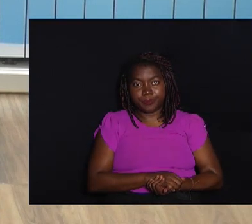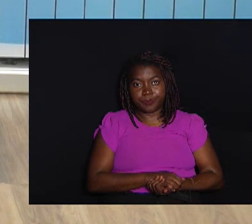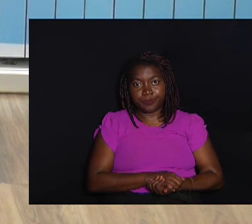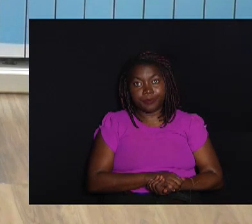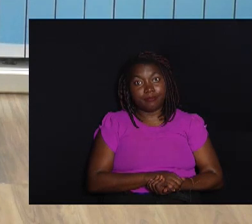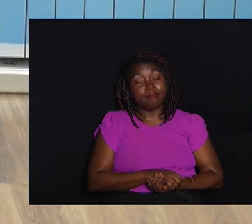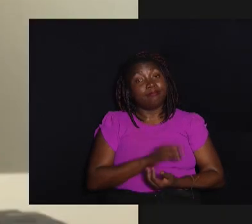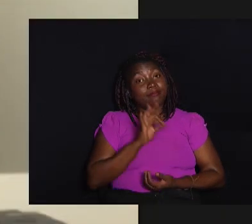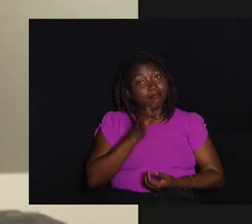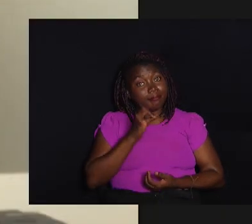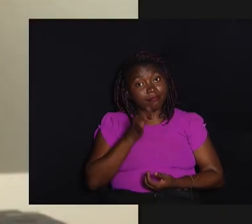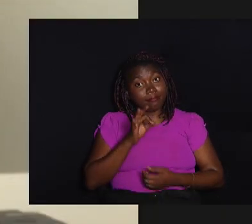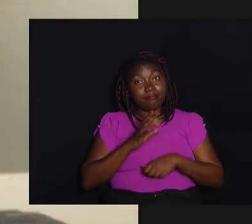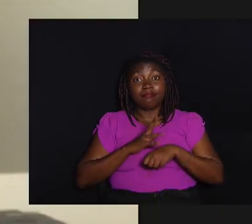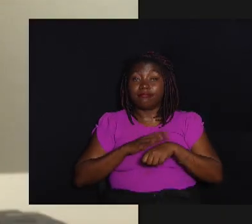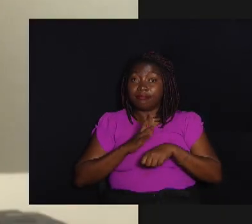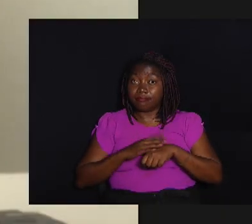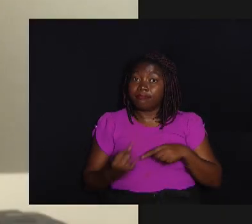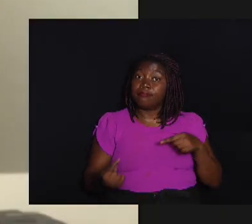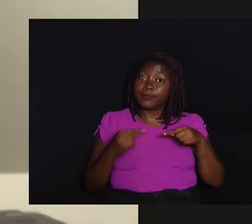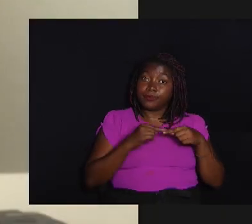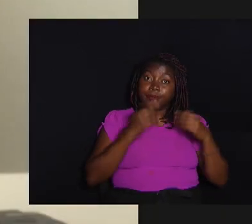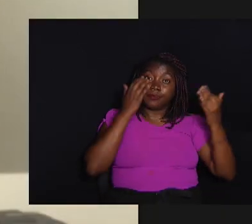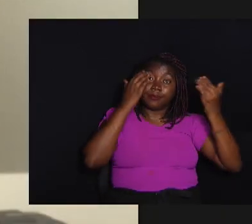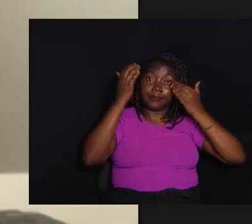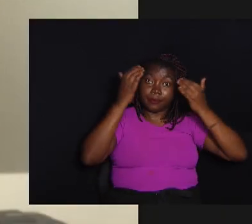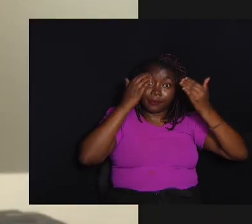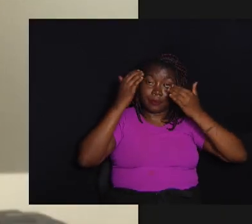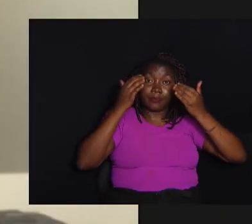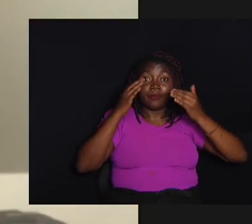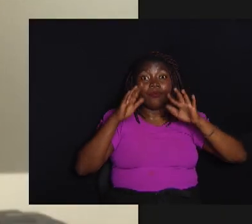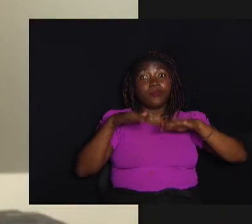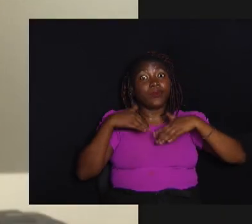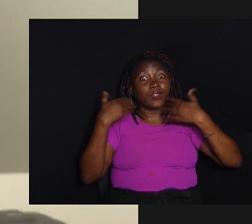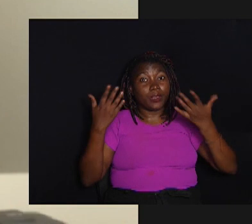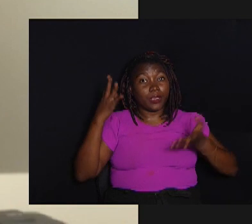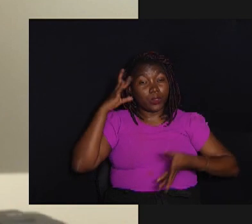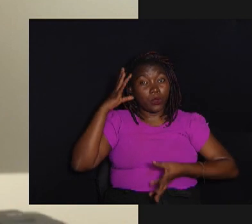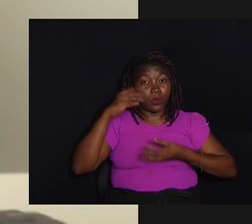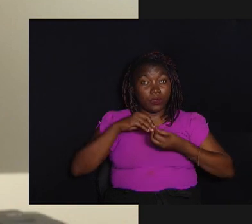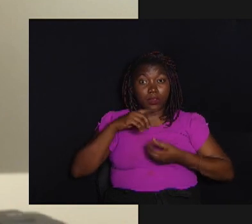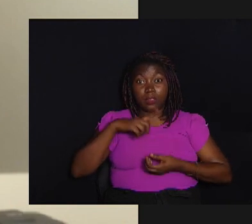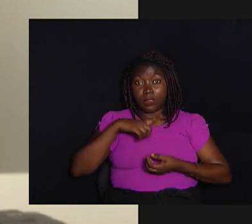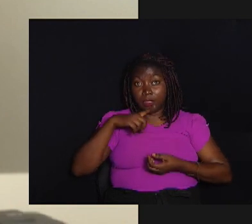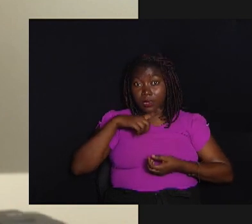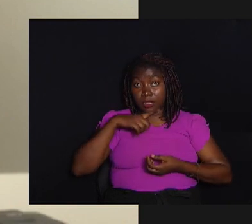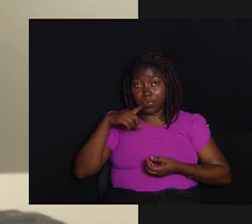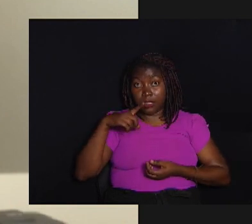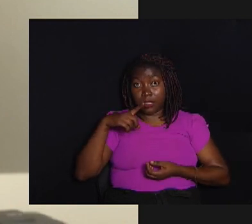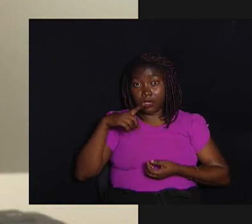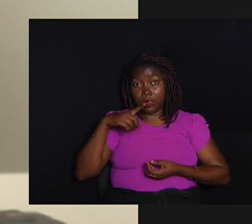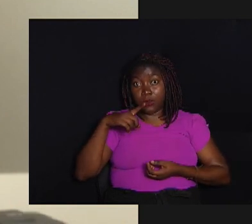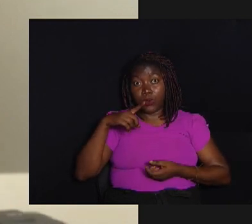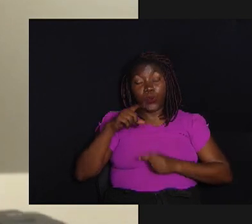Essa síndrome vem da parte da psicologia, né? E quando a gente constata que existe, que está sendo... O que